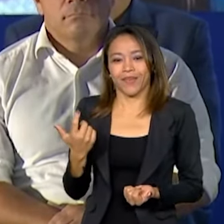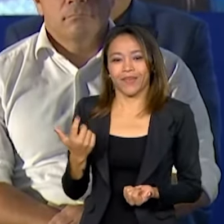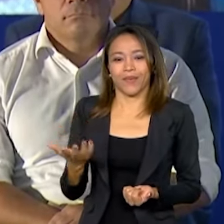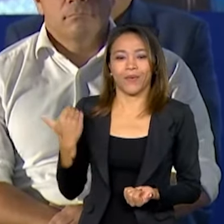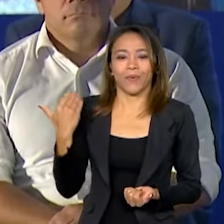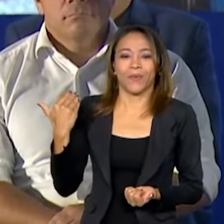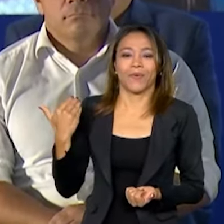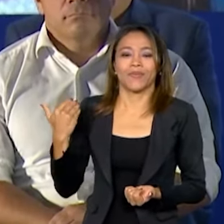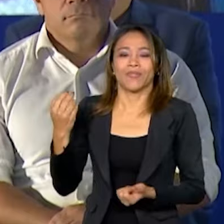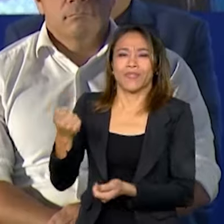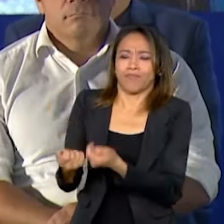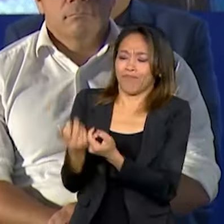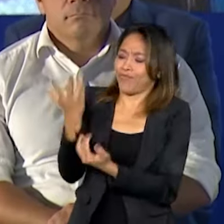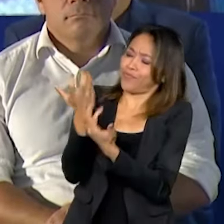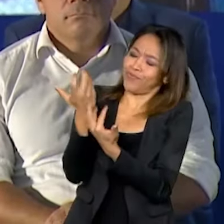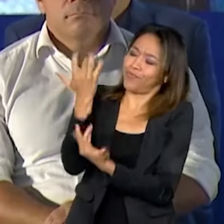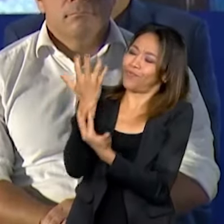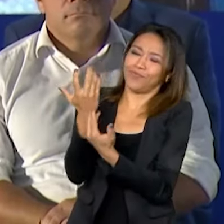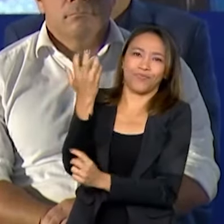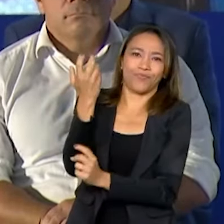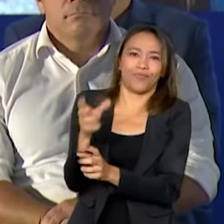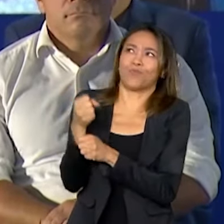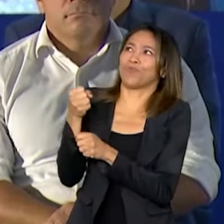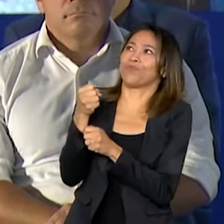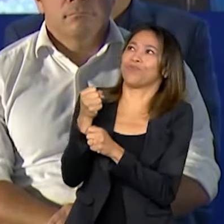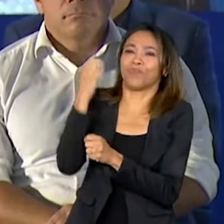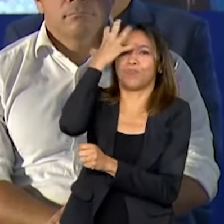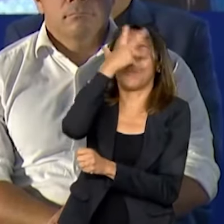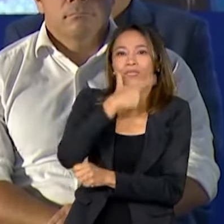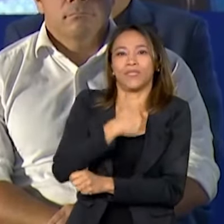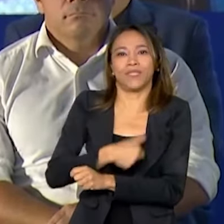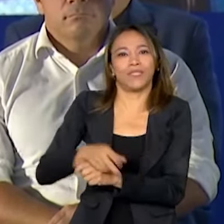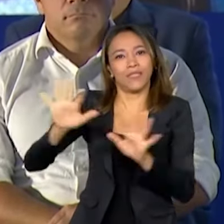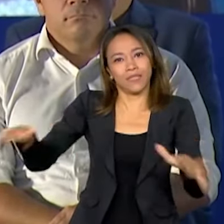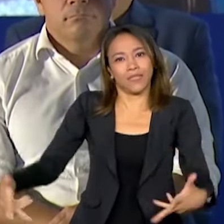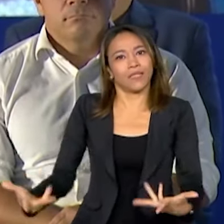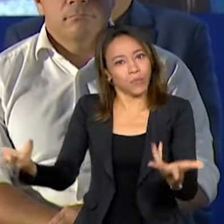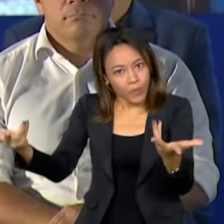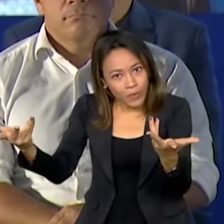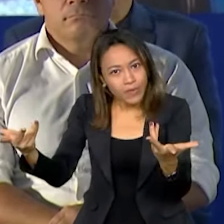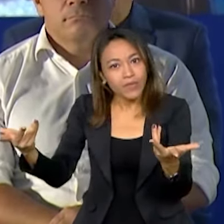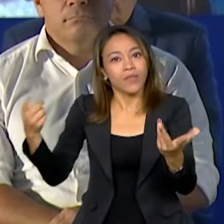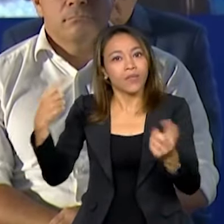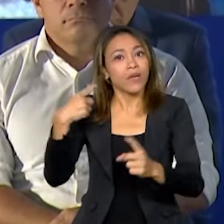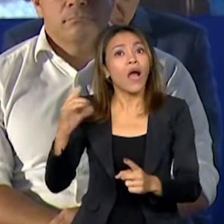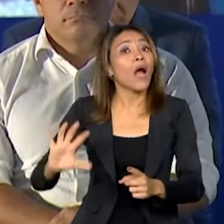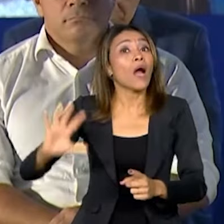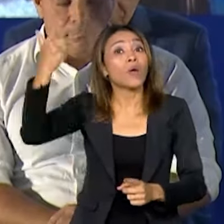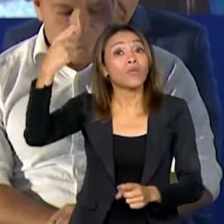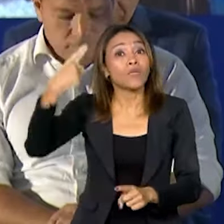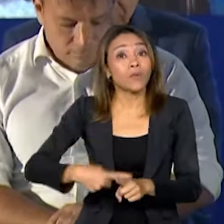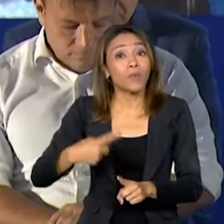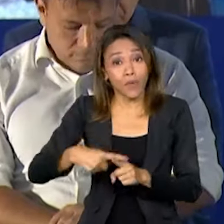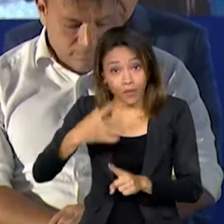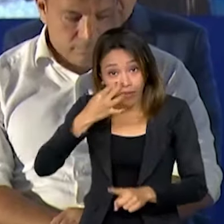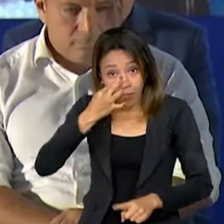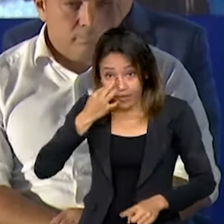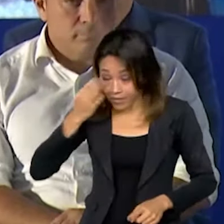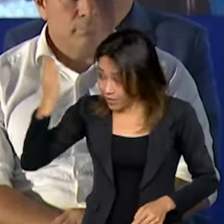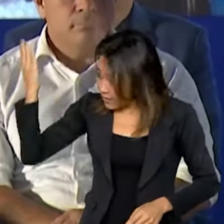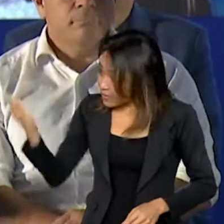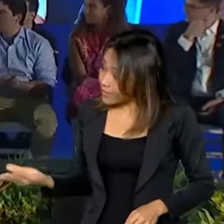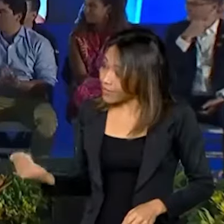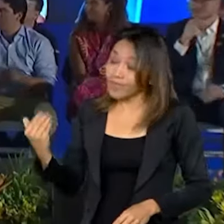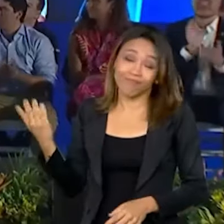acender fogo olímpico, pira, né? Foi uma cerimônia muito bonita e ela só aconteceu porque nós tínhamos Luiz Inácio Lula da Silva. Viva o